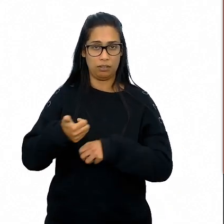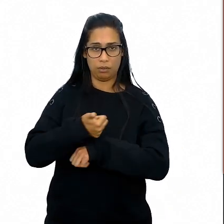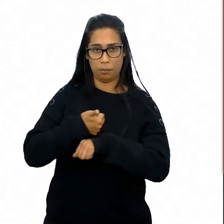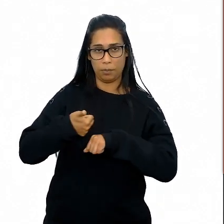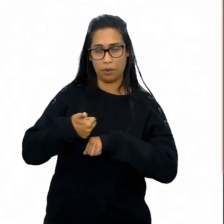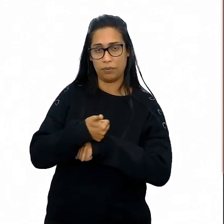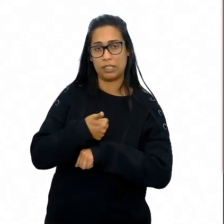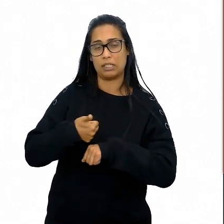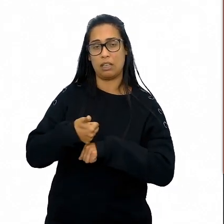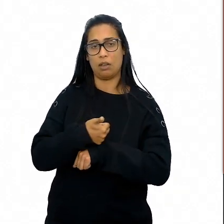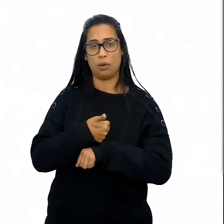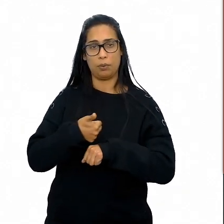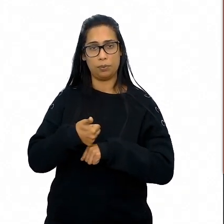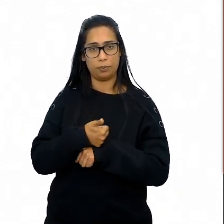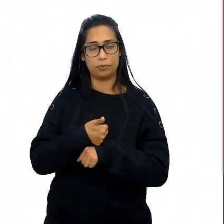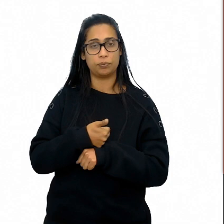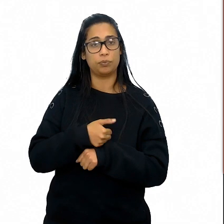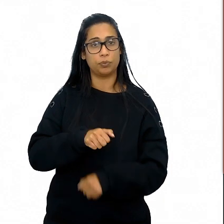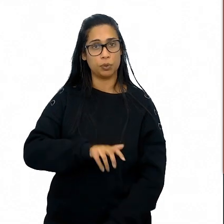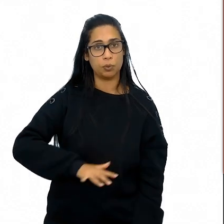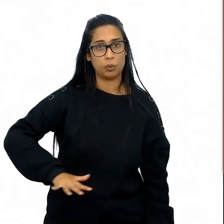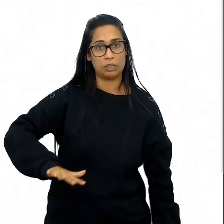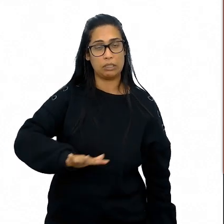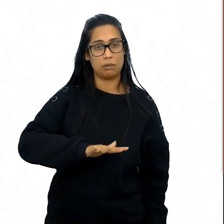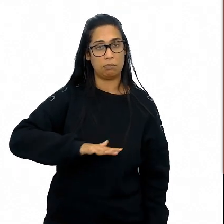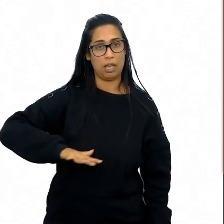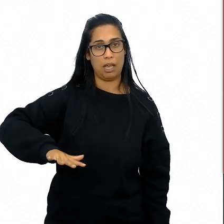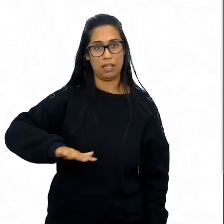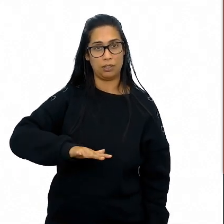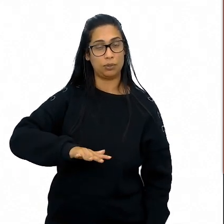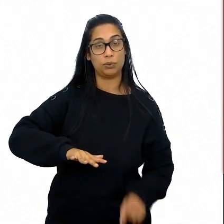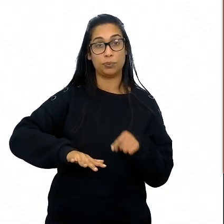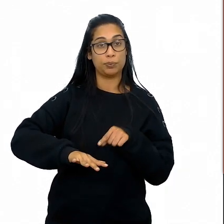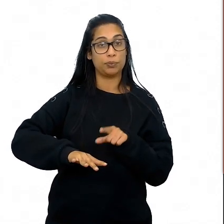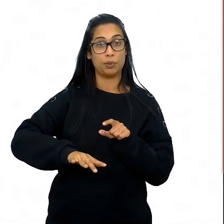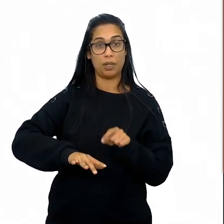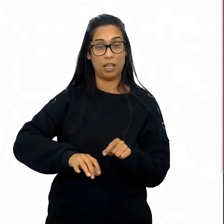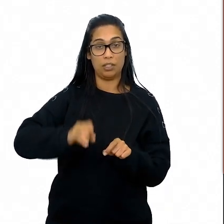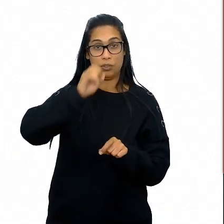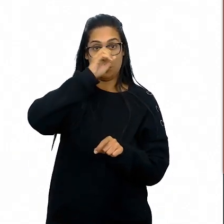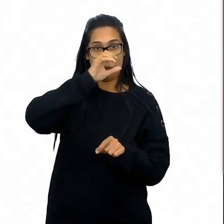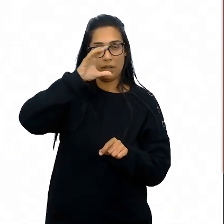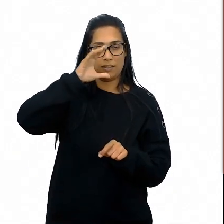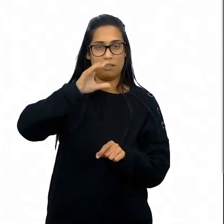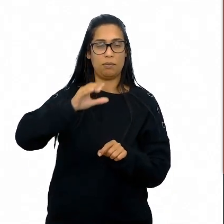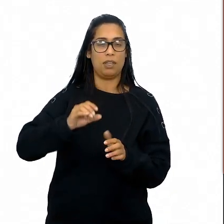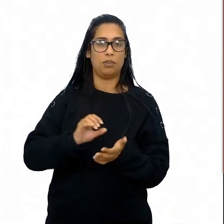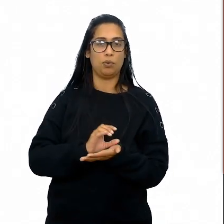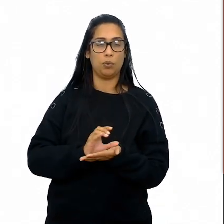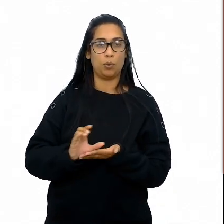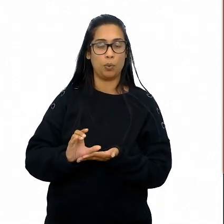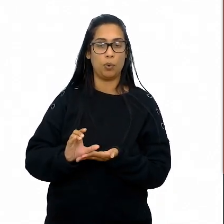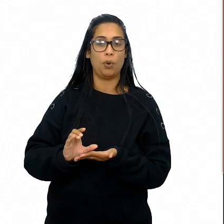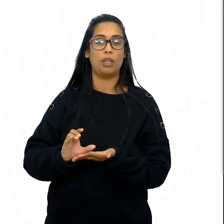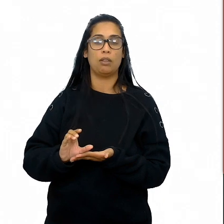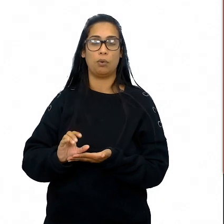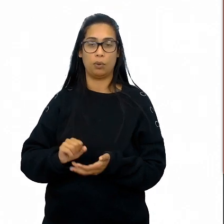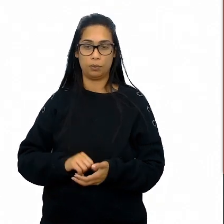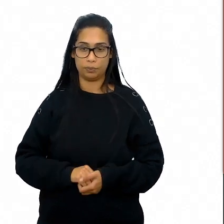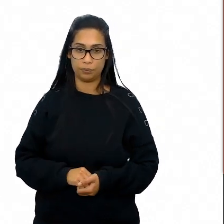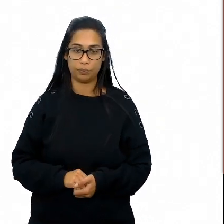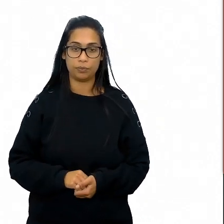de dentro desse universo do conhecimento do currículo e no conhecimento